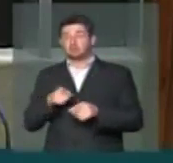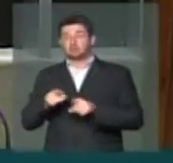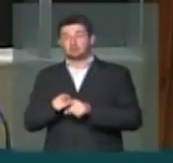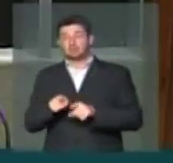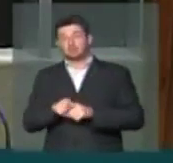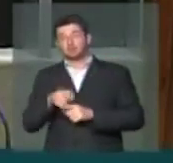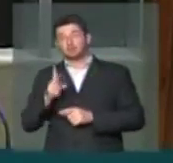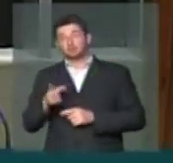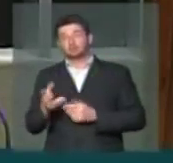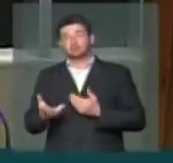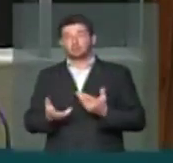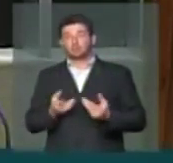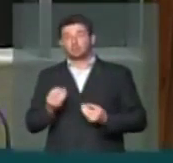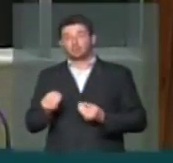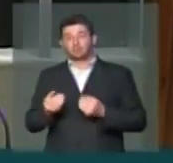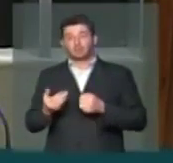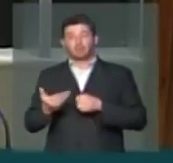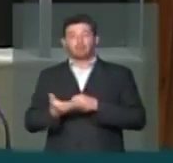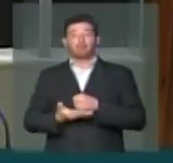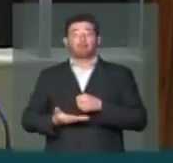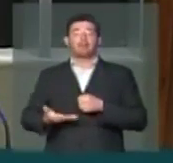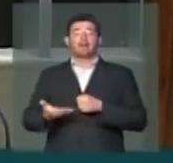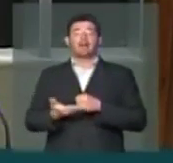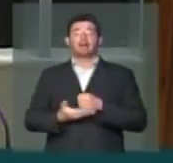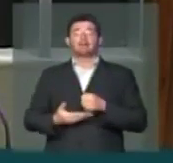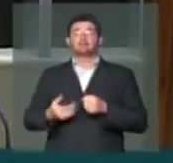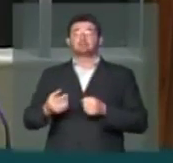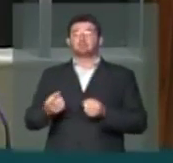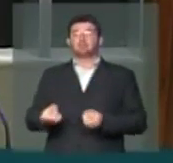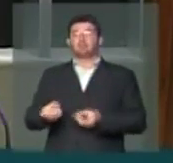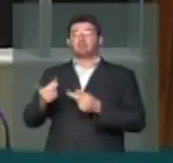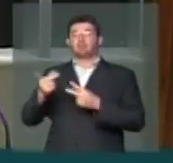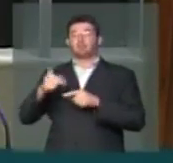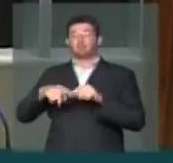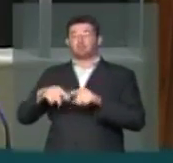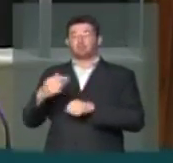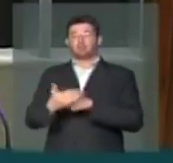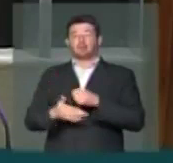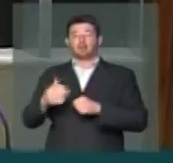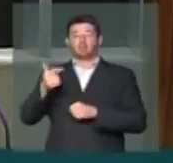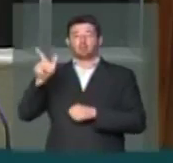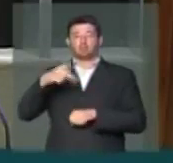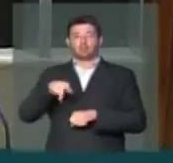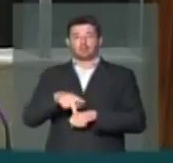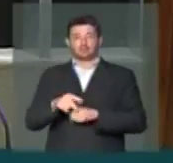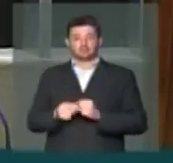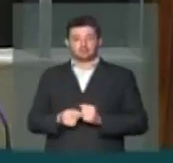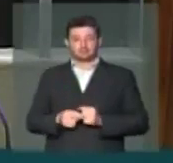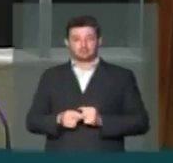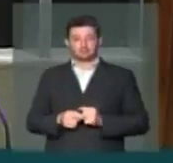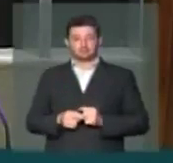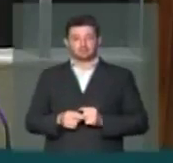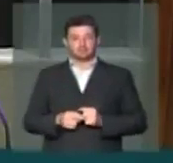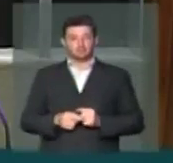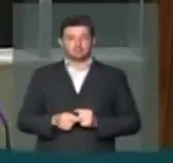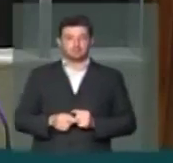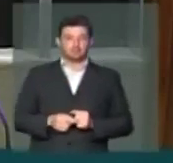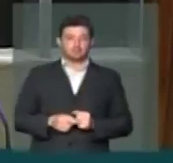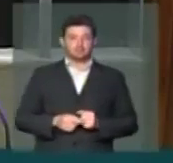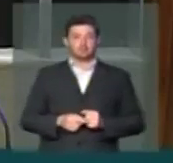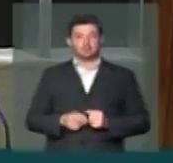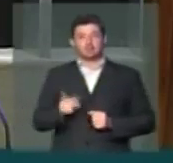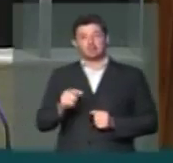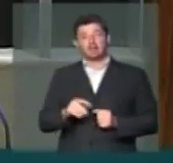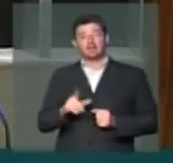como primário exportadores. Alguns preferem qualificar a nossa economia